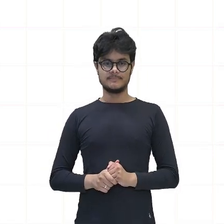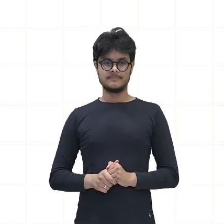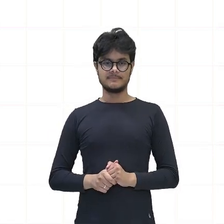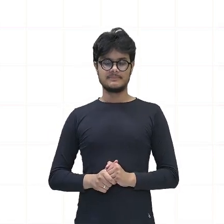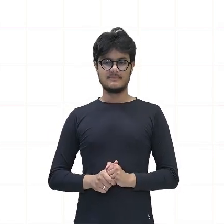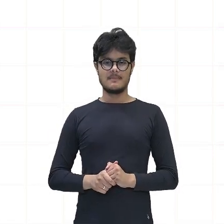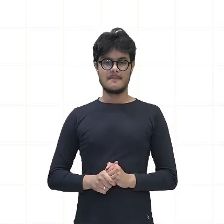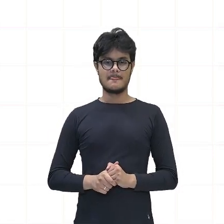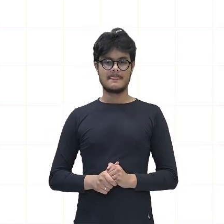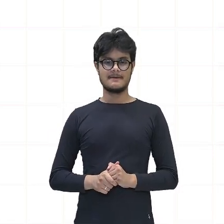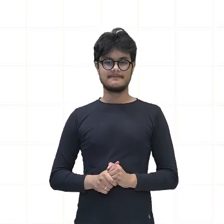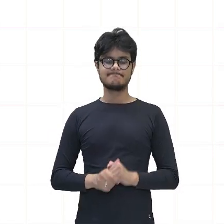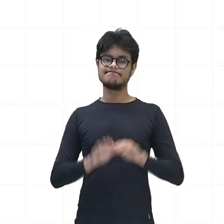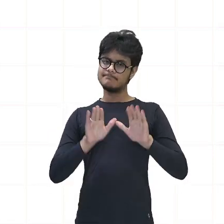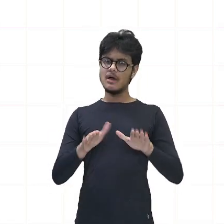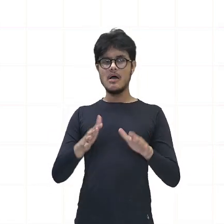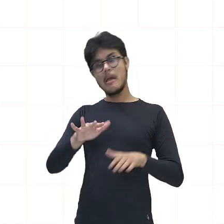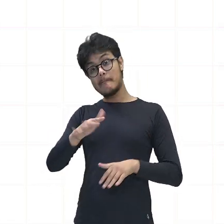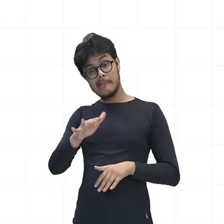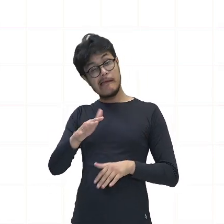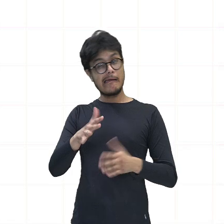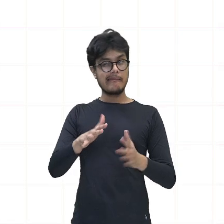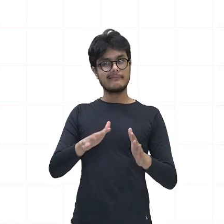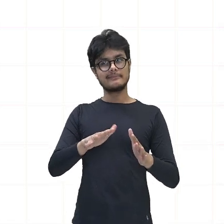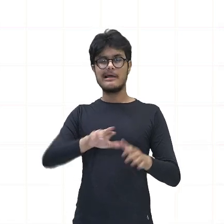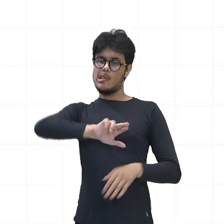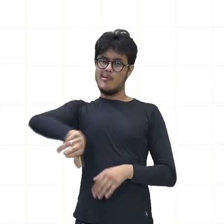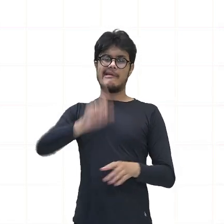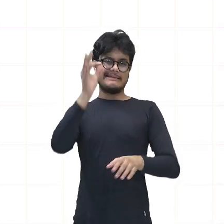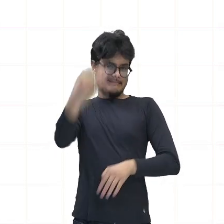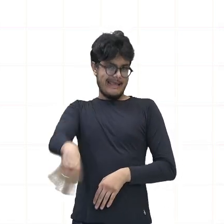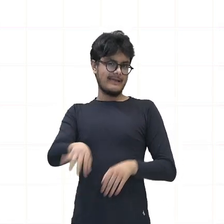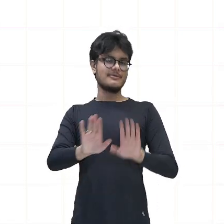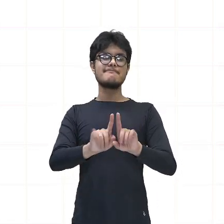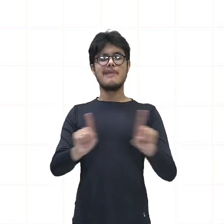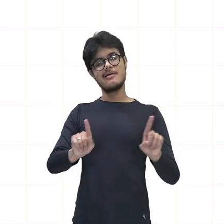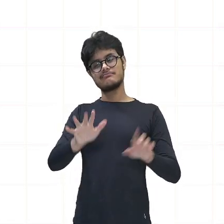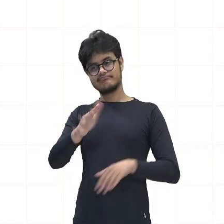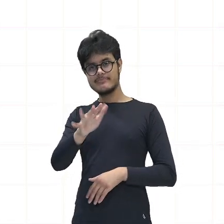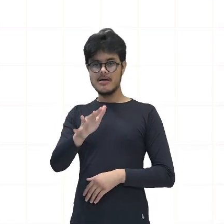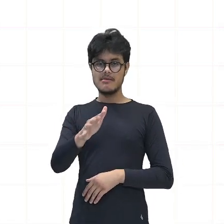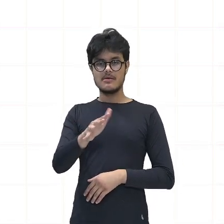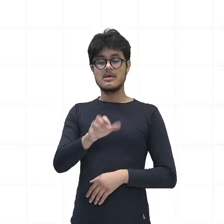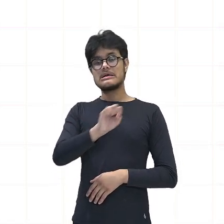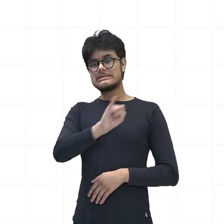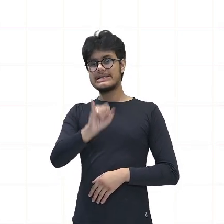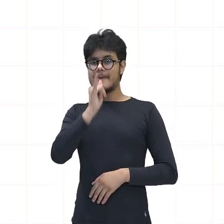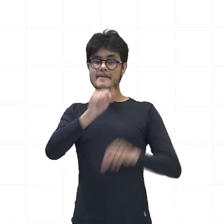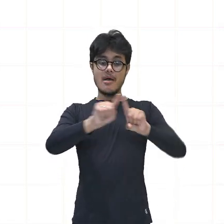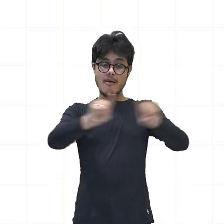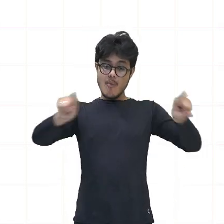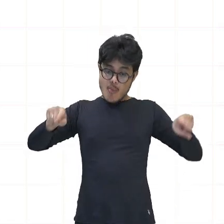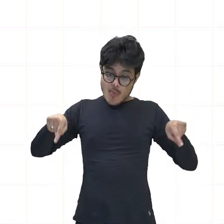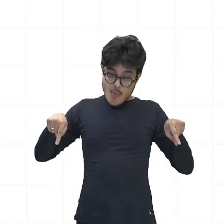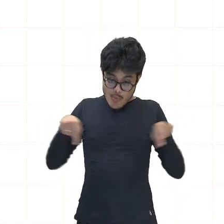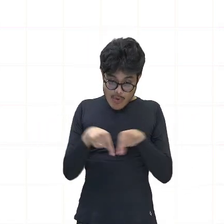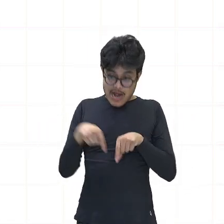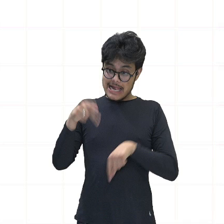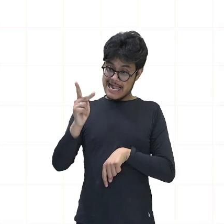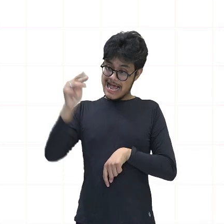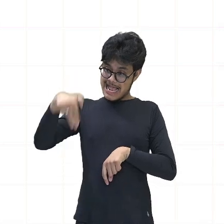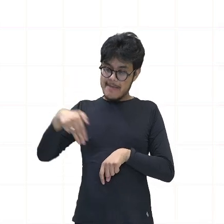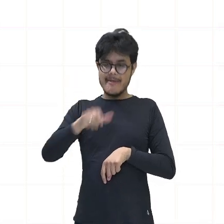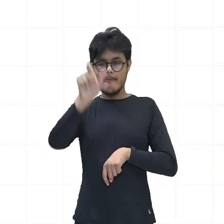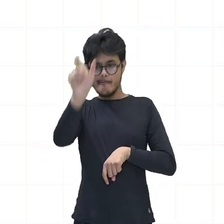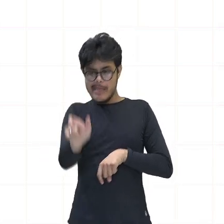Brasil. Então, isso é uma média, tá, gente? Dizendo que cada quilômetro quadrado do território